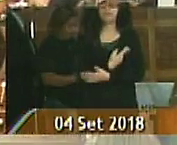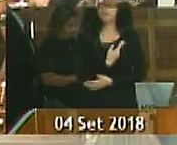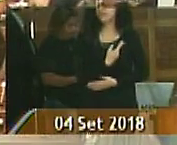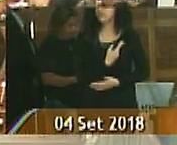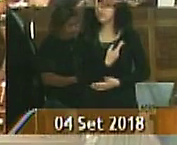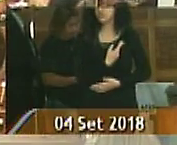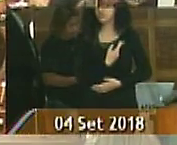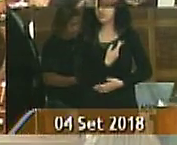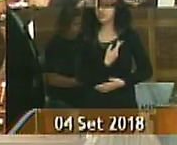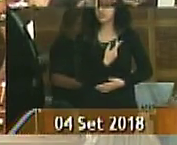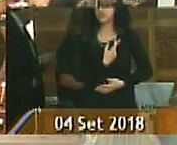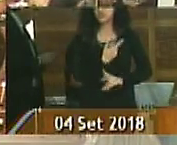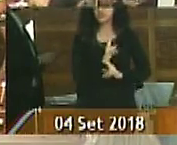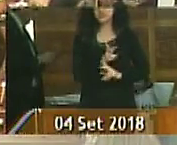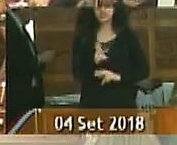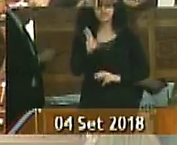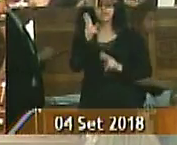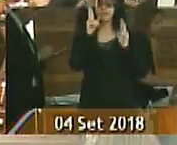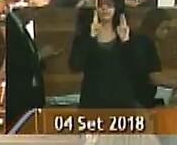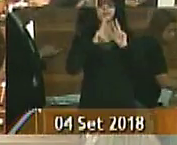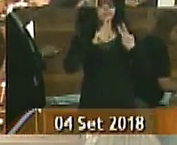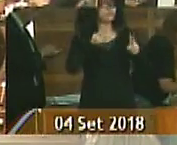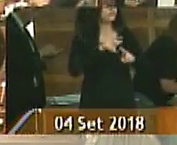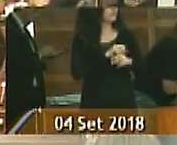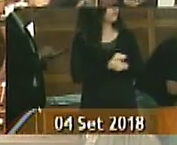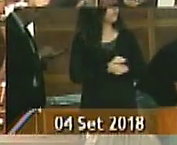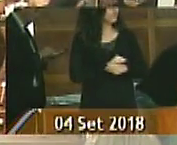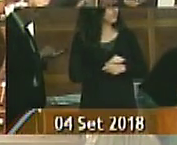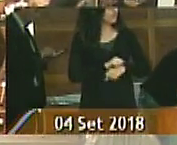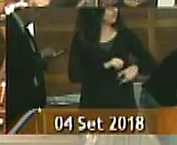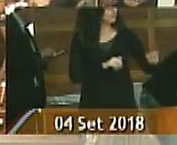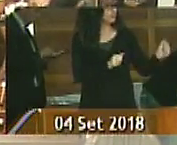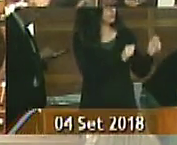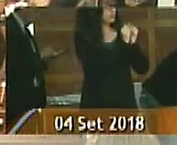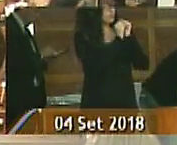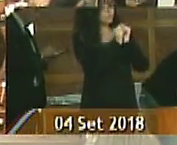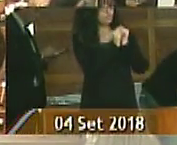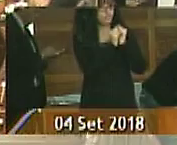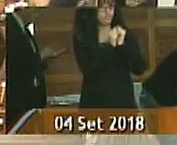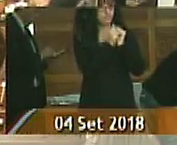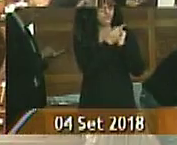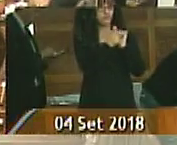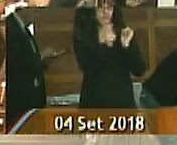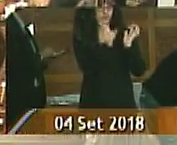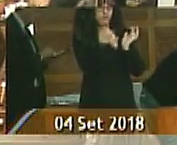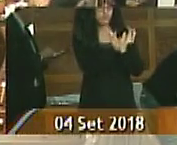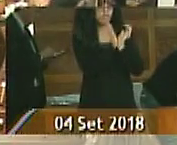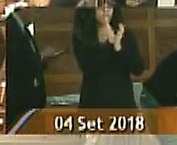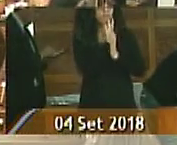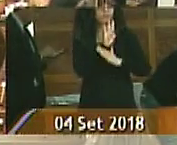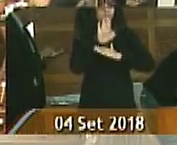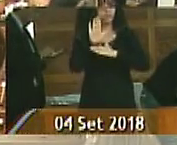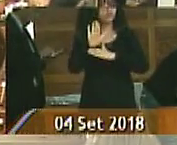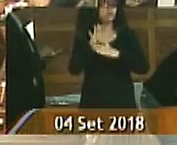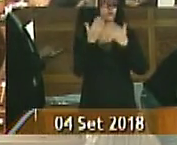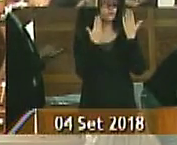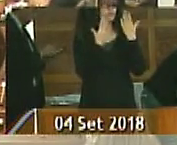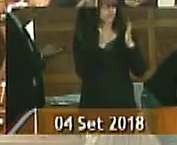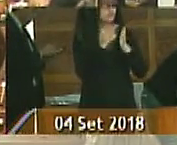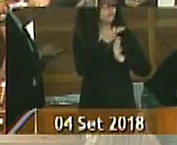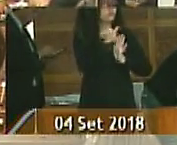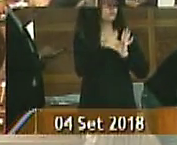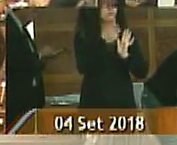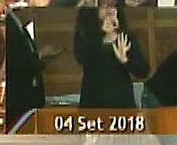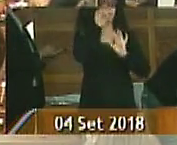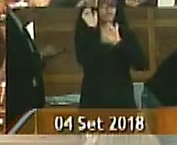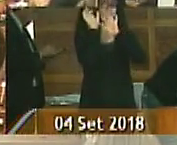município, sempre a gente vê você lá junto, ou o senhor lá junto com a sua equipe ajudando o município. Parabéns a todos, que